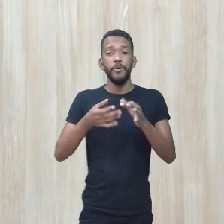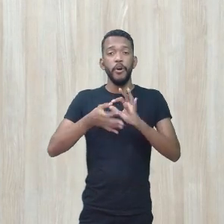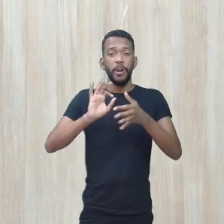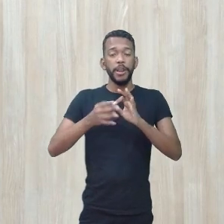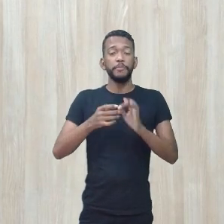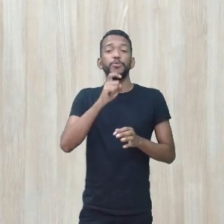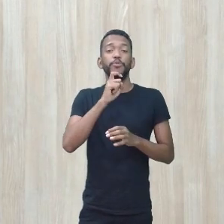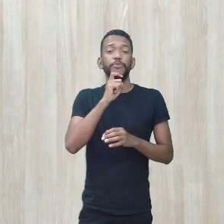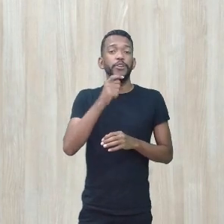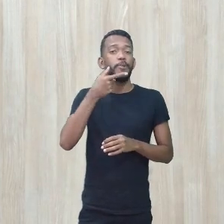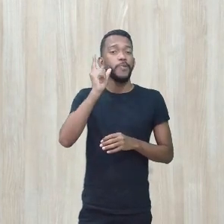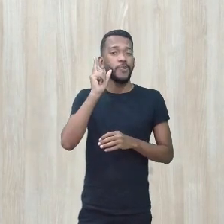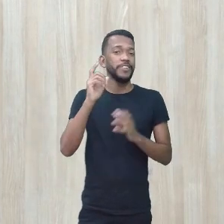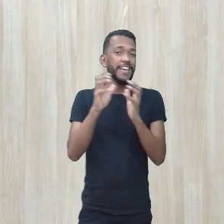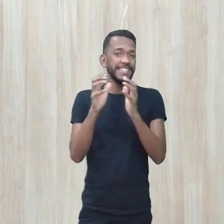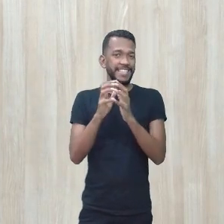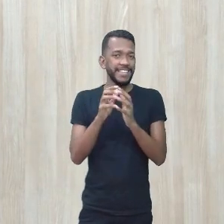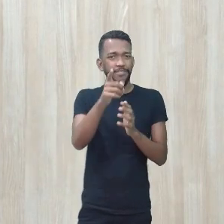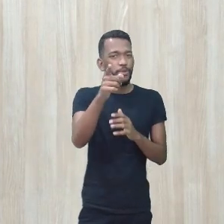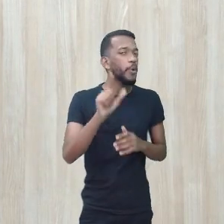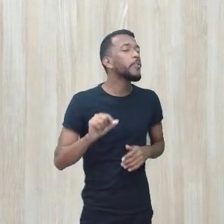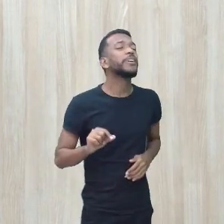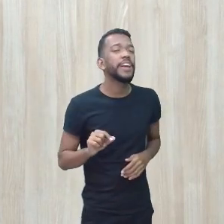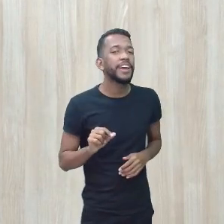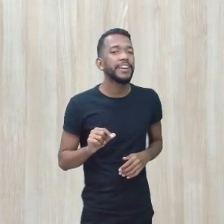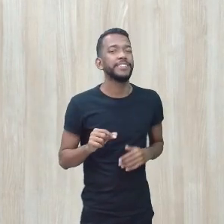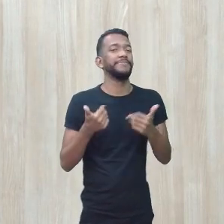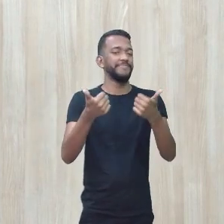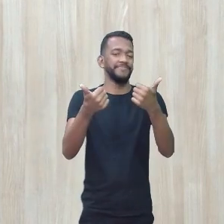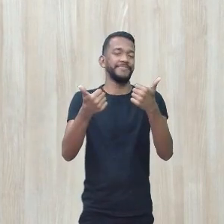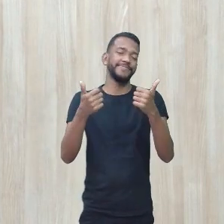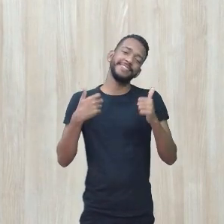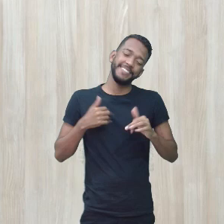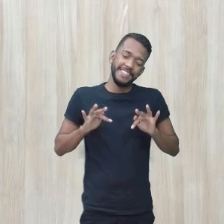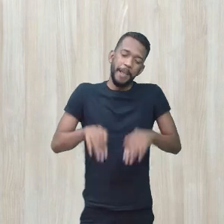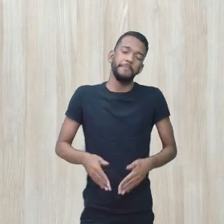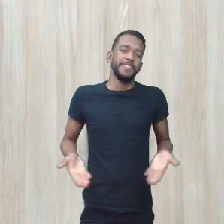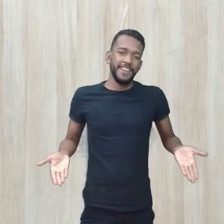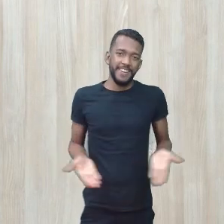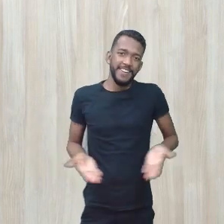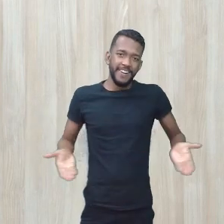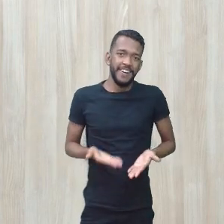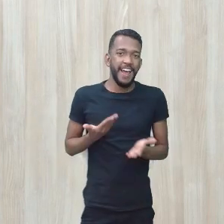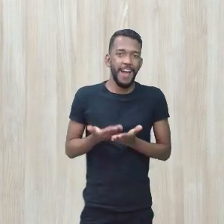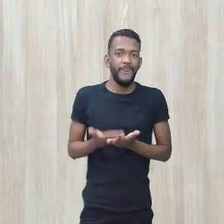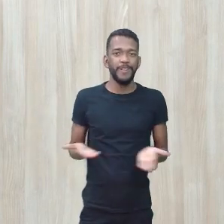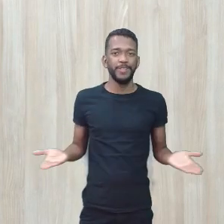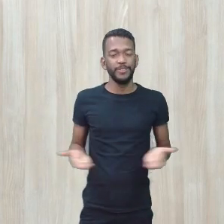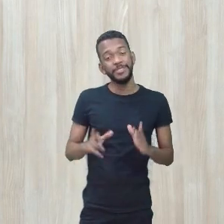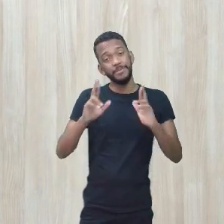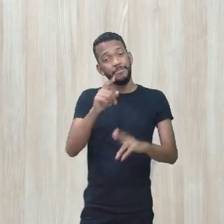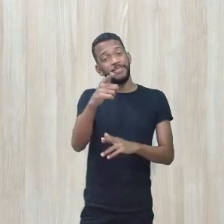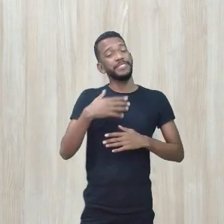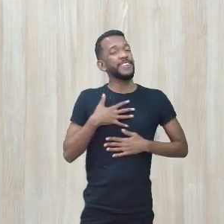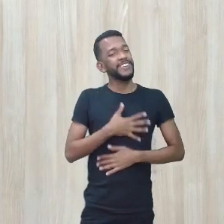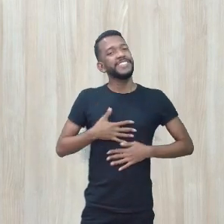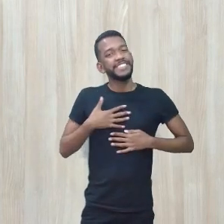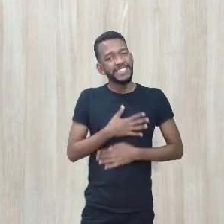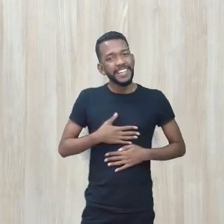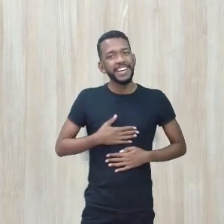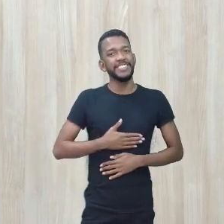Olímpicos do Frio aqui de Recife. Tu é o quê? Bom, eu estou ficando por aqui. Essa é a aula de hoje. Espero que tenham